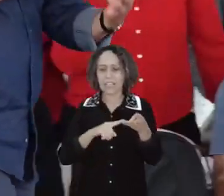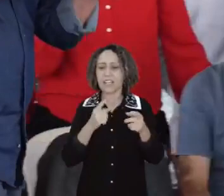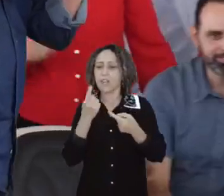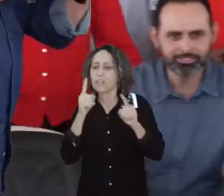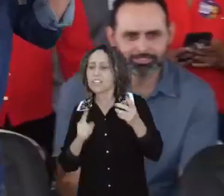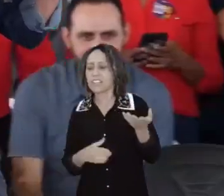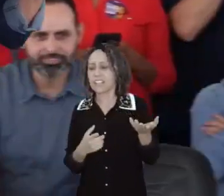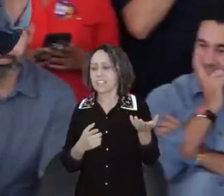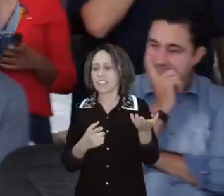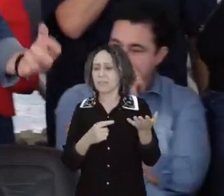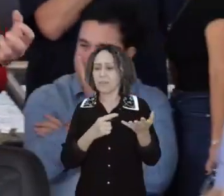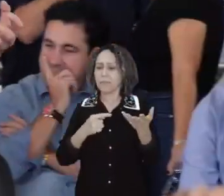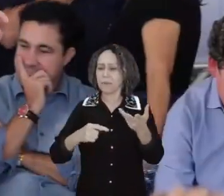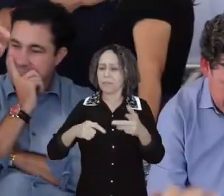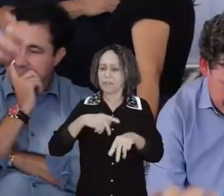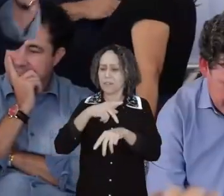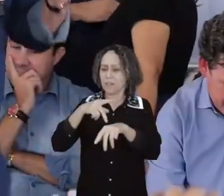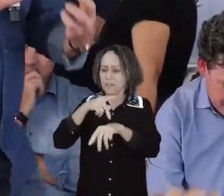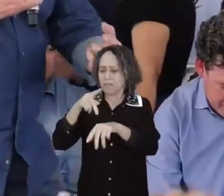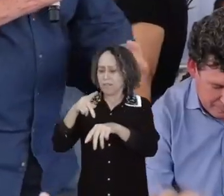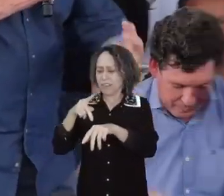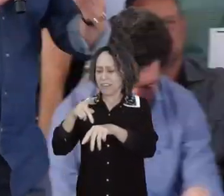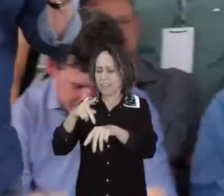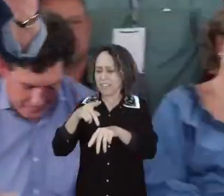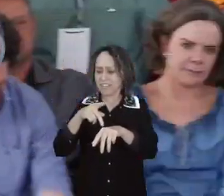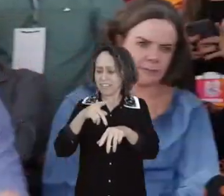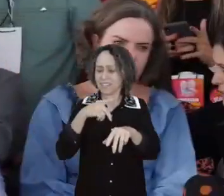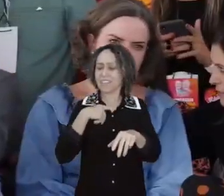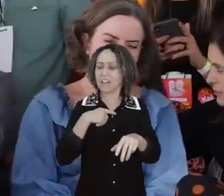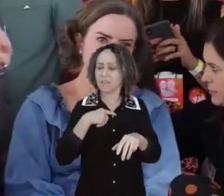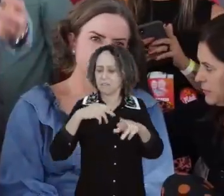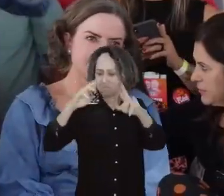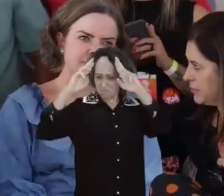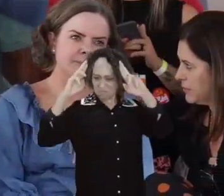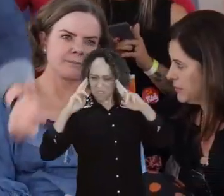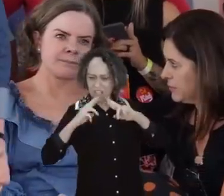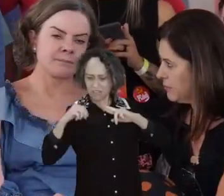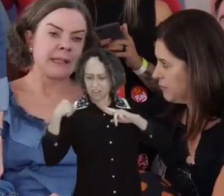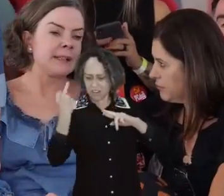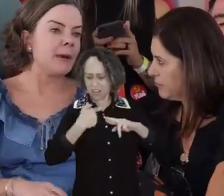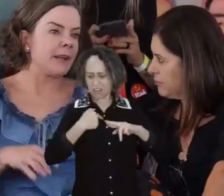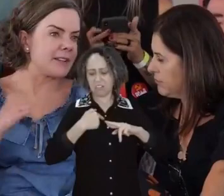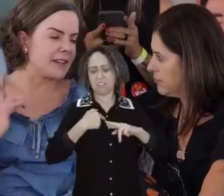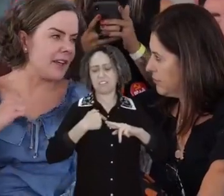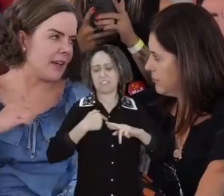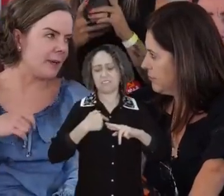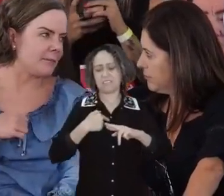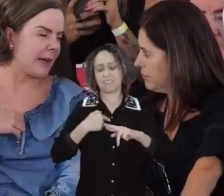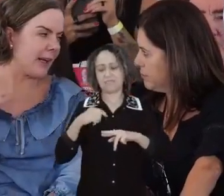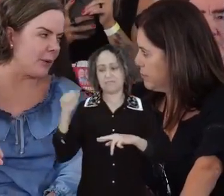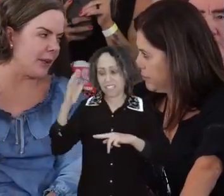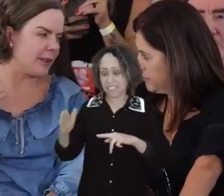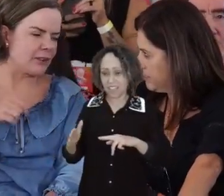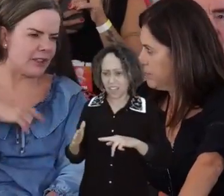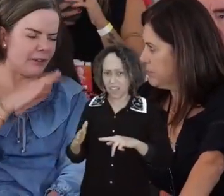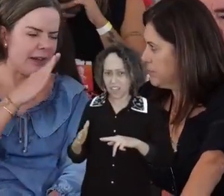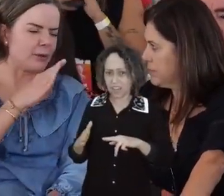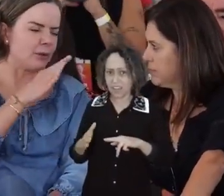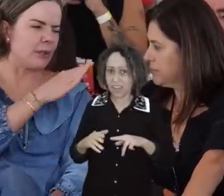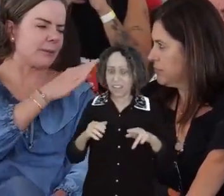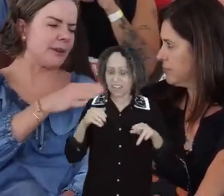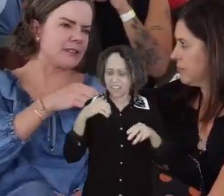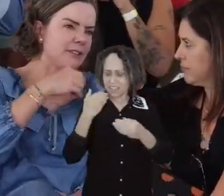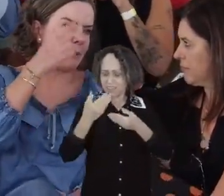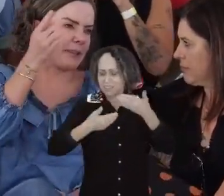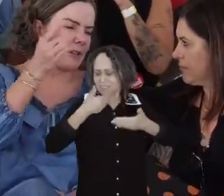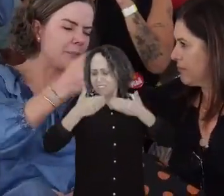era tratado como se fosse rei. Nós agora somos tratados como se fôssemos paira. Porque está tudo errado nesse país.